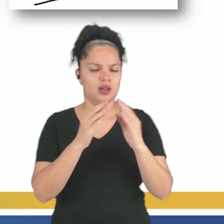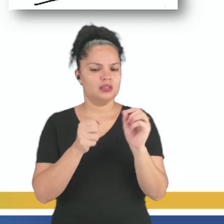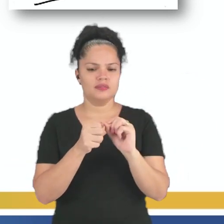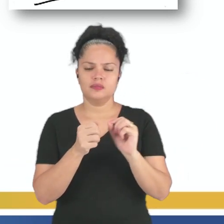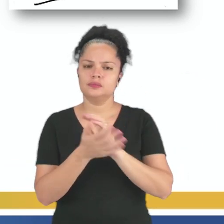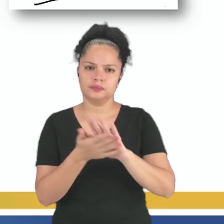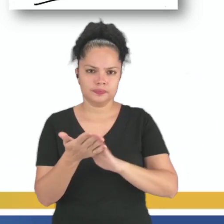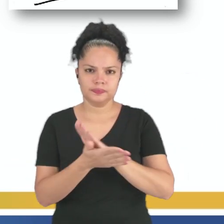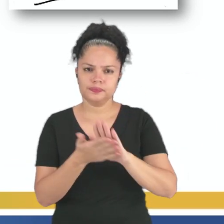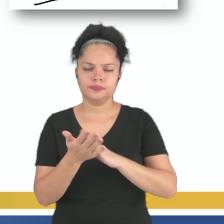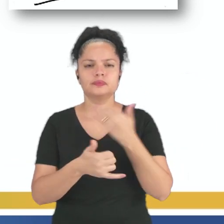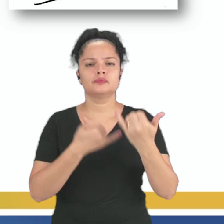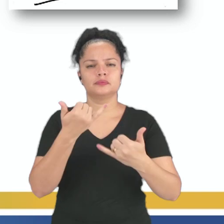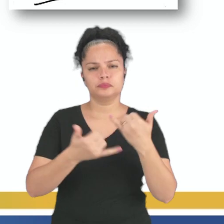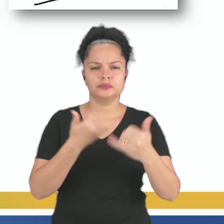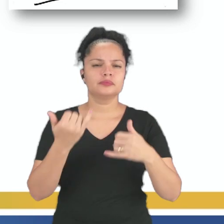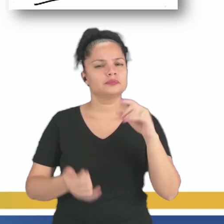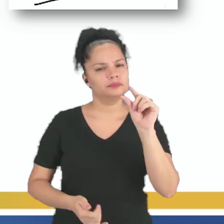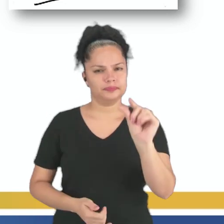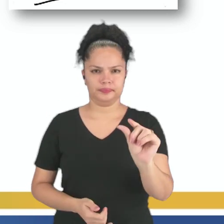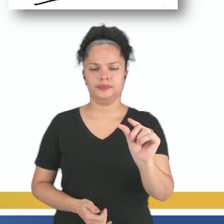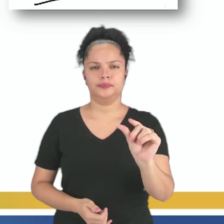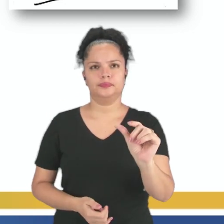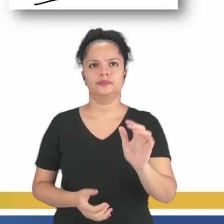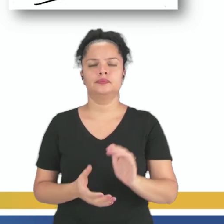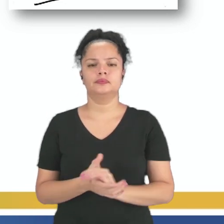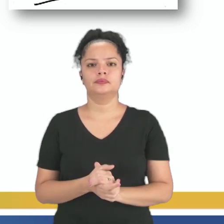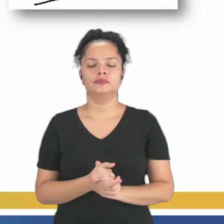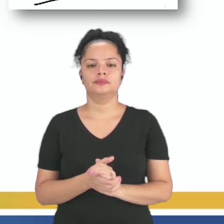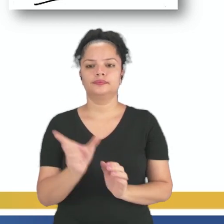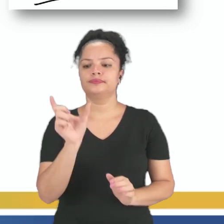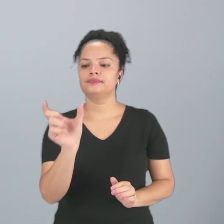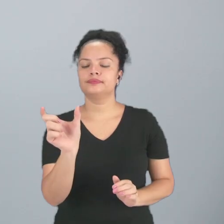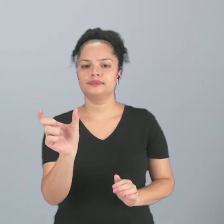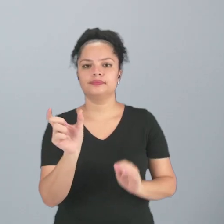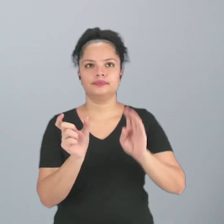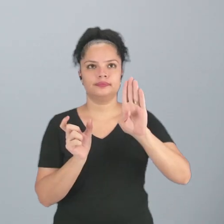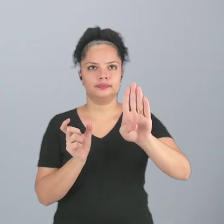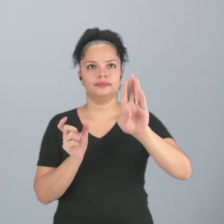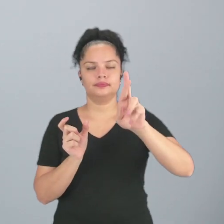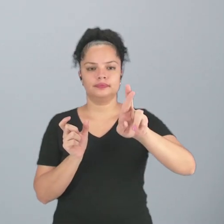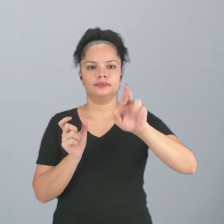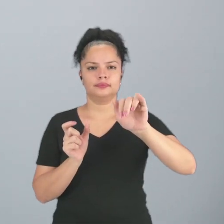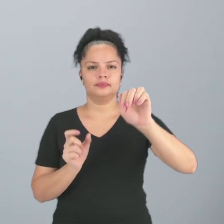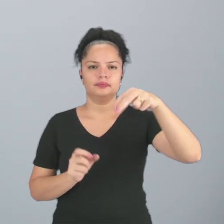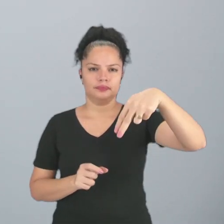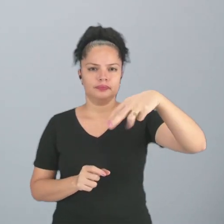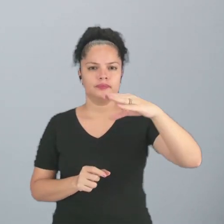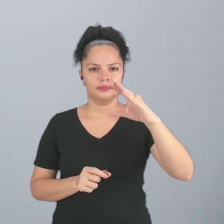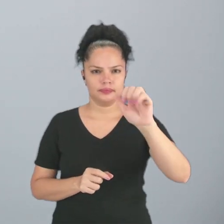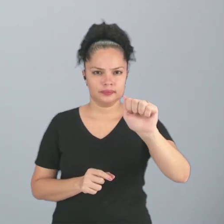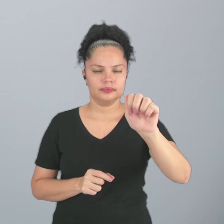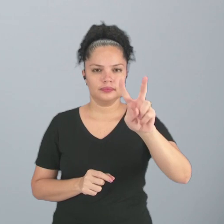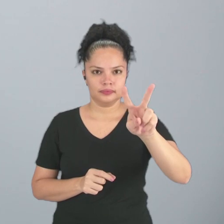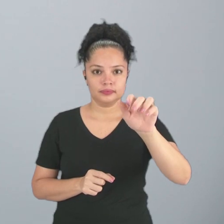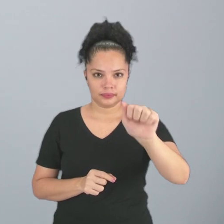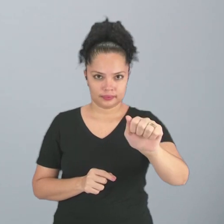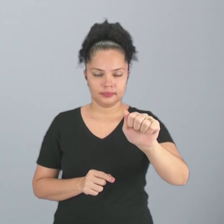fazer nada. Brincava um pouco. Olha só, esse verbo ele já está no